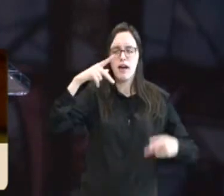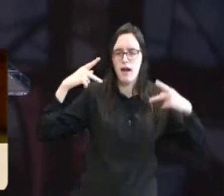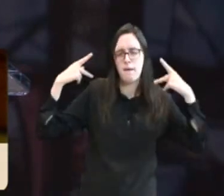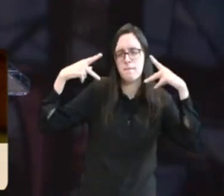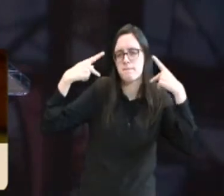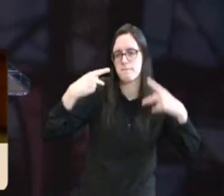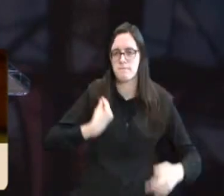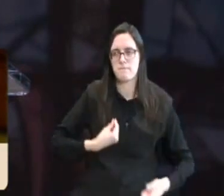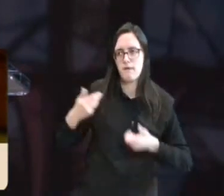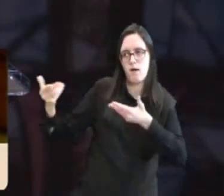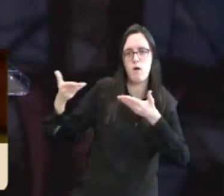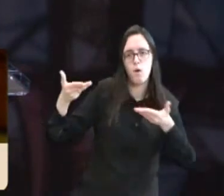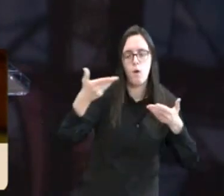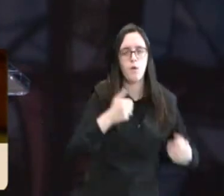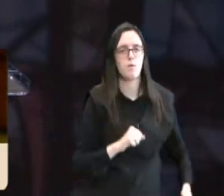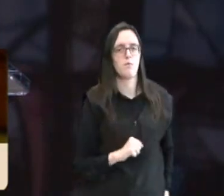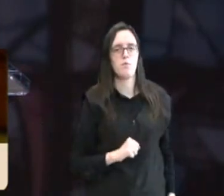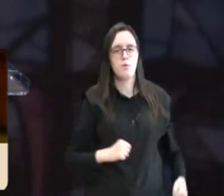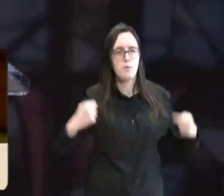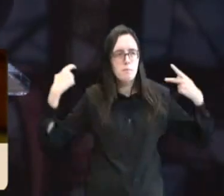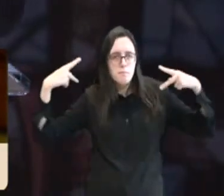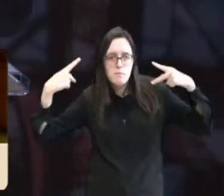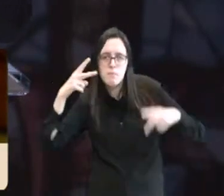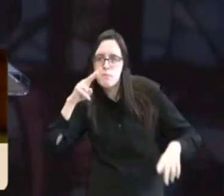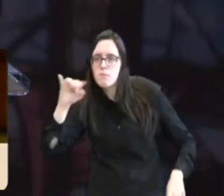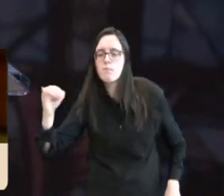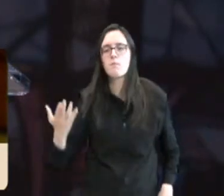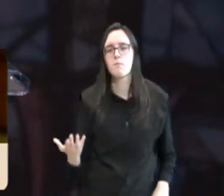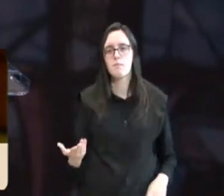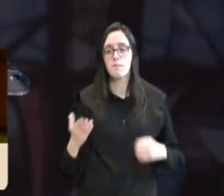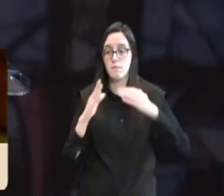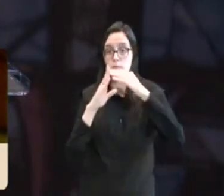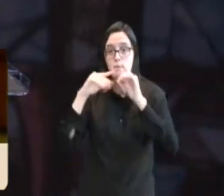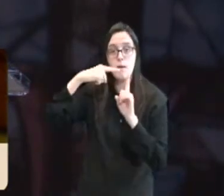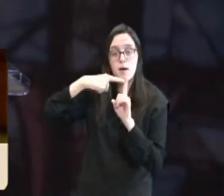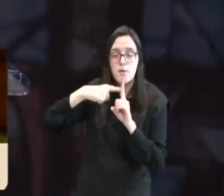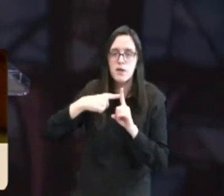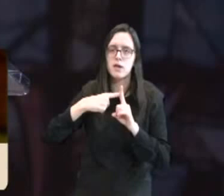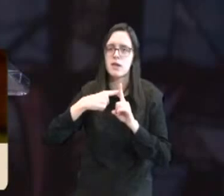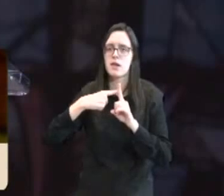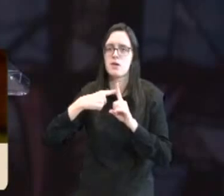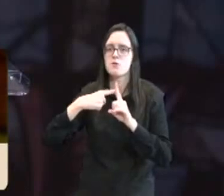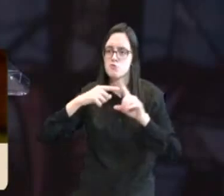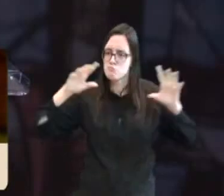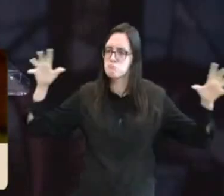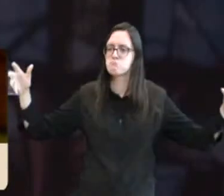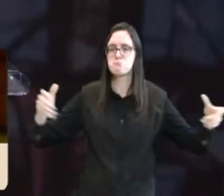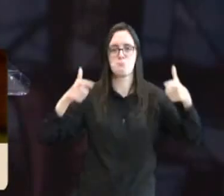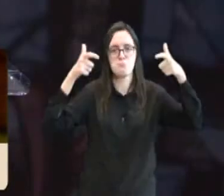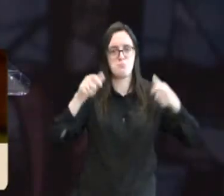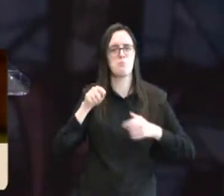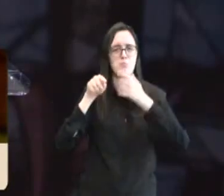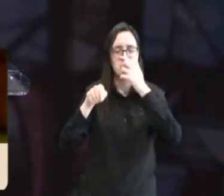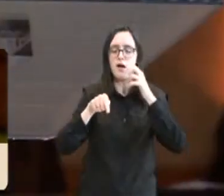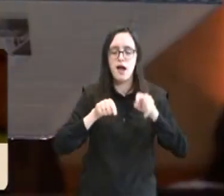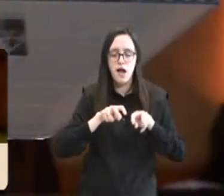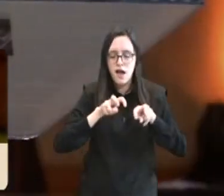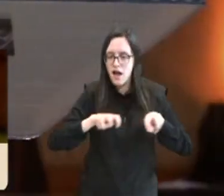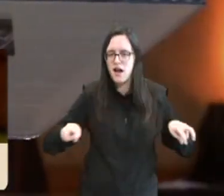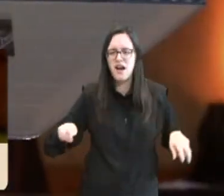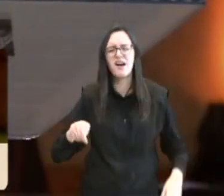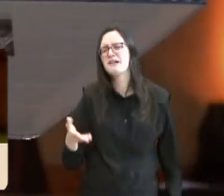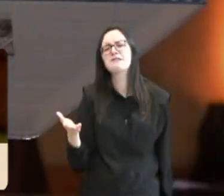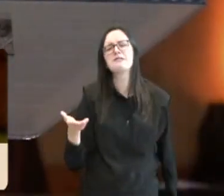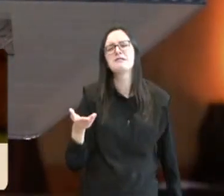que estão convidados, a mensagem que vão trazer, a igreja marcar a localidade. Banco é um detalhe